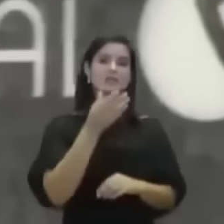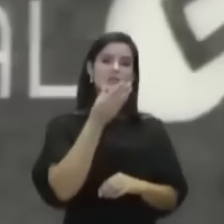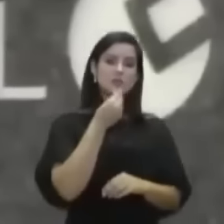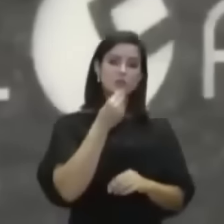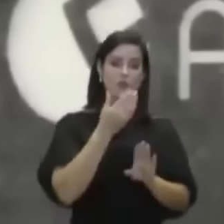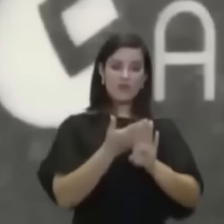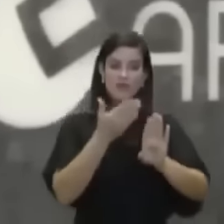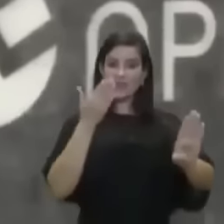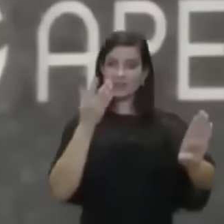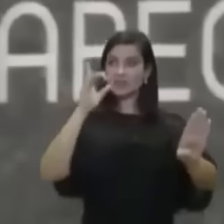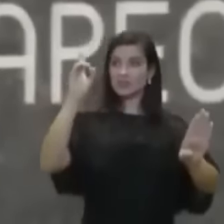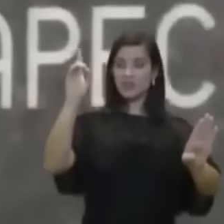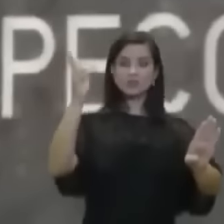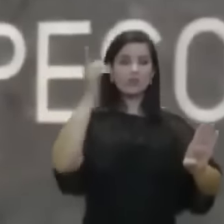mais.